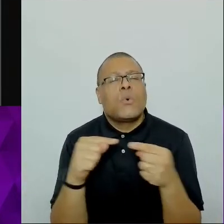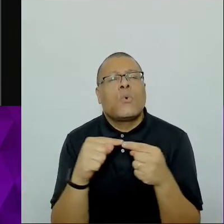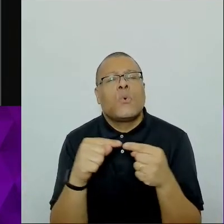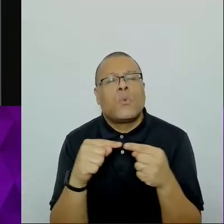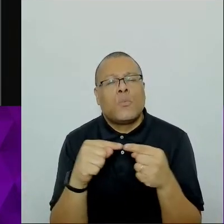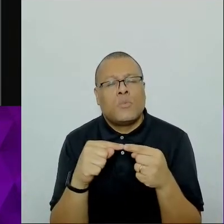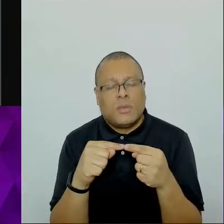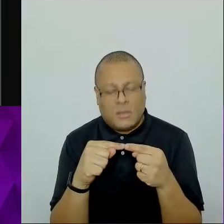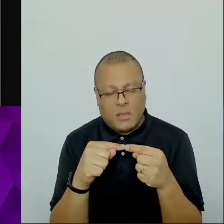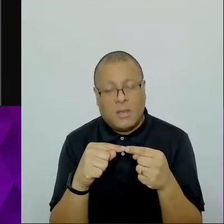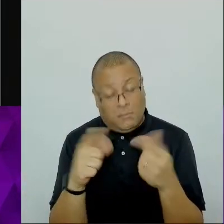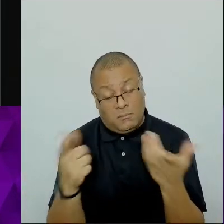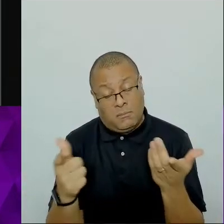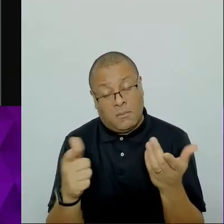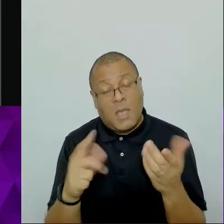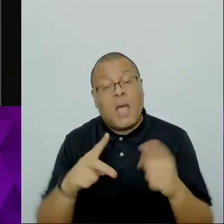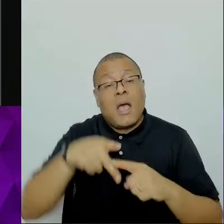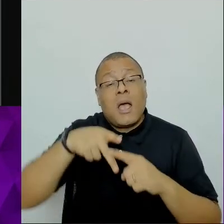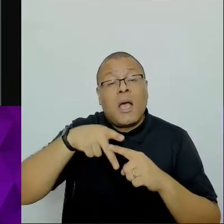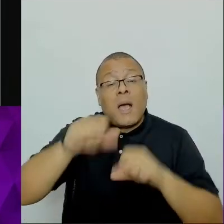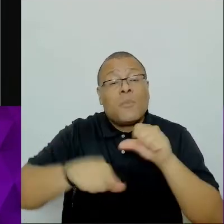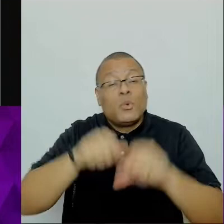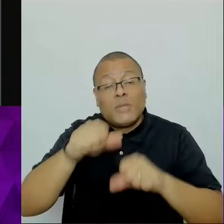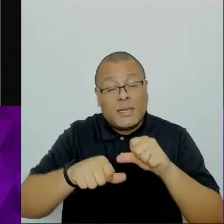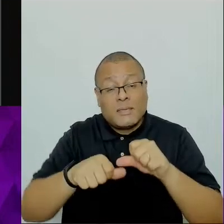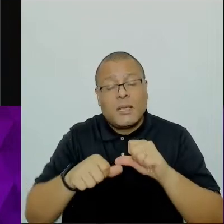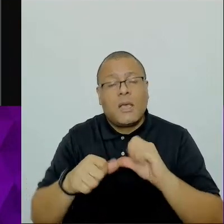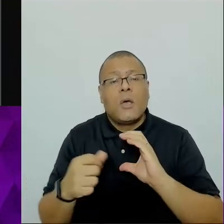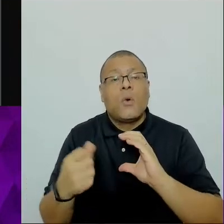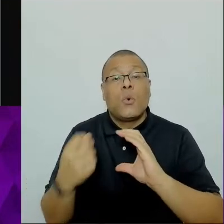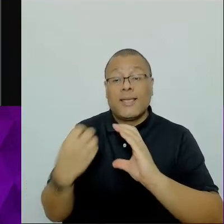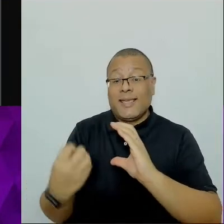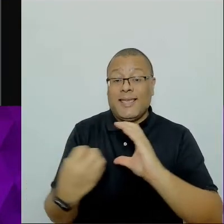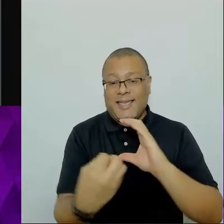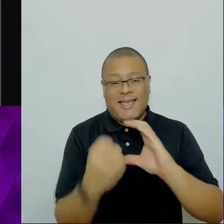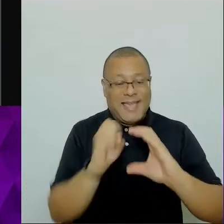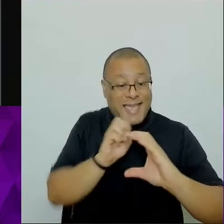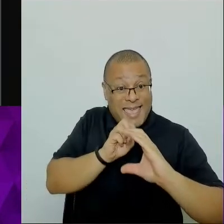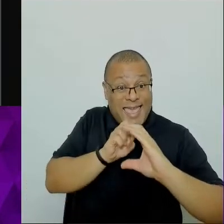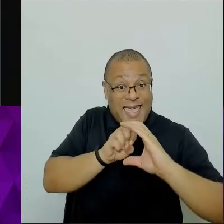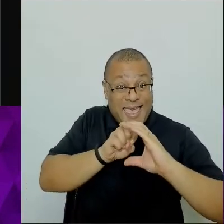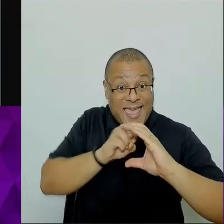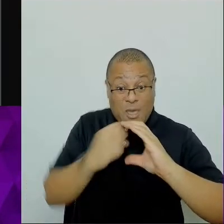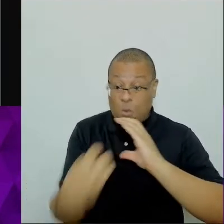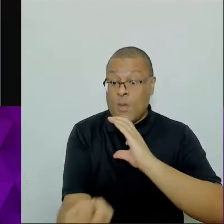nossos adaptadores, as comunicações tanto de entrada, que são os inbound, quanto os